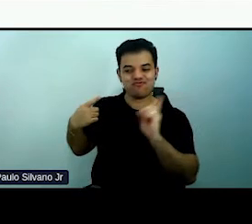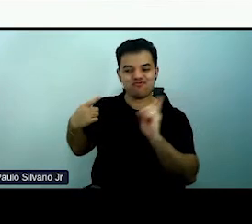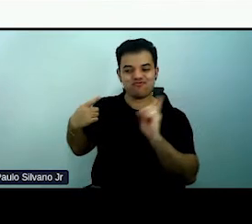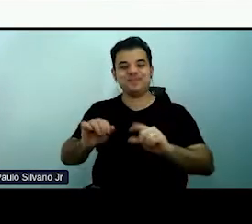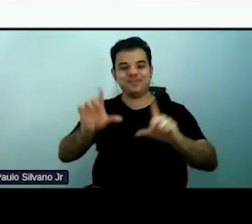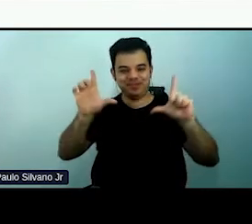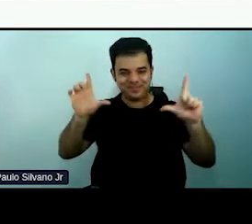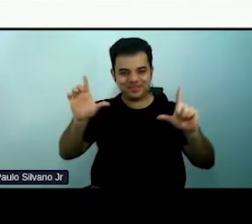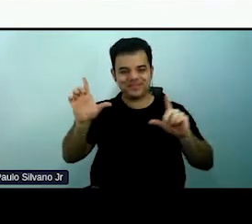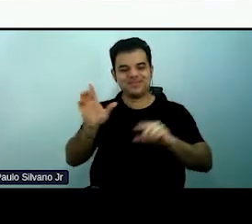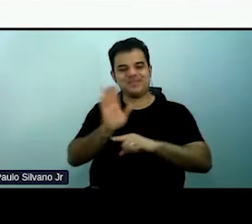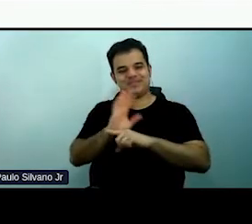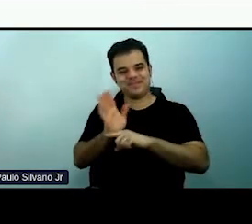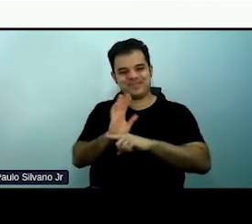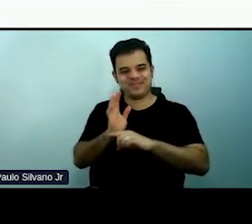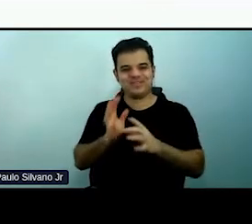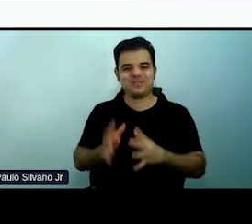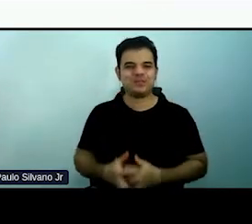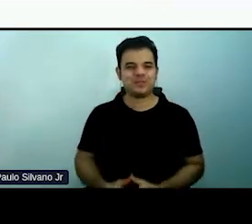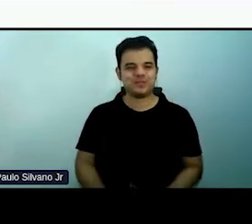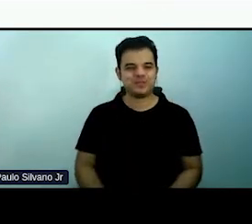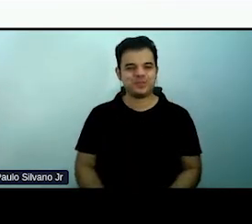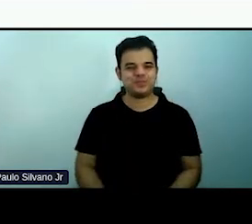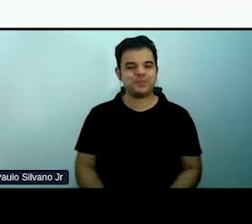dar play aqui. Boa.